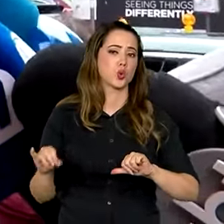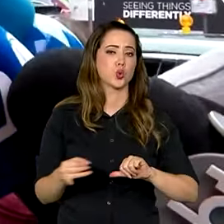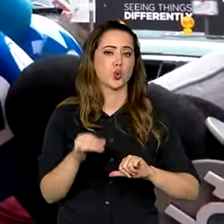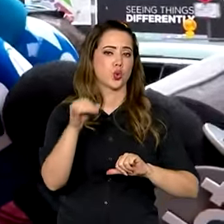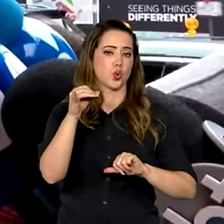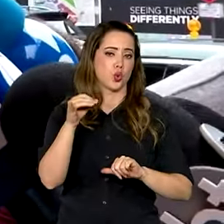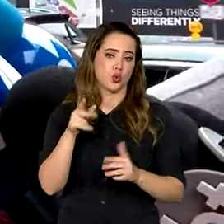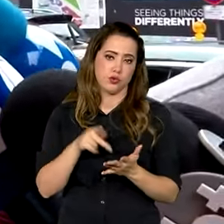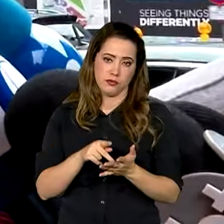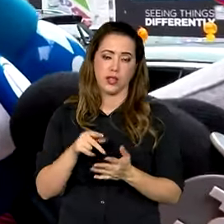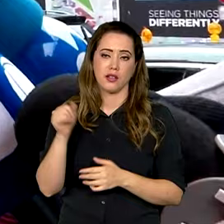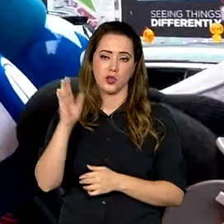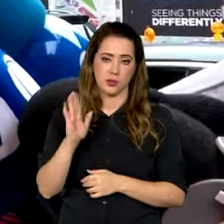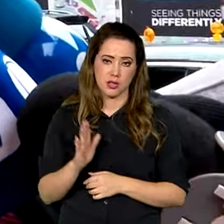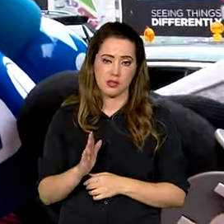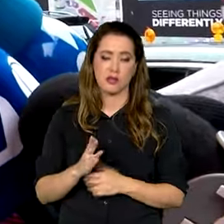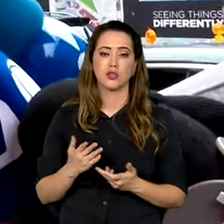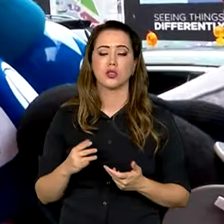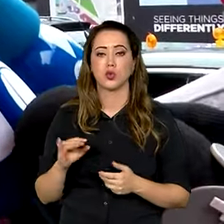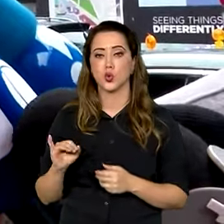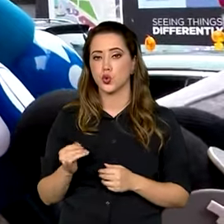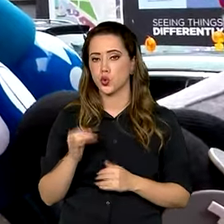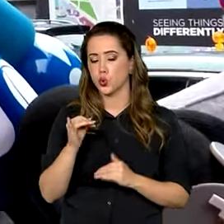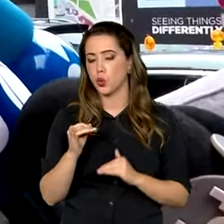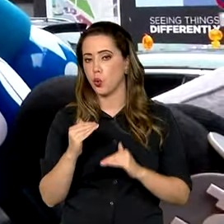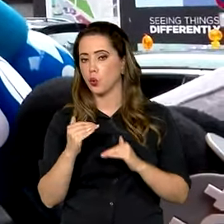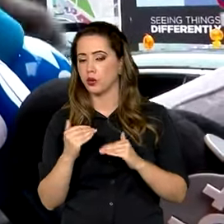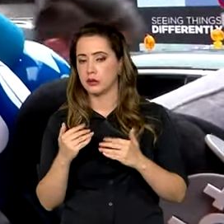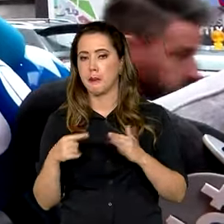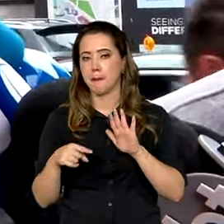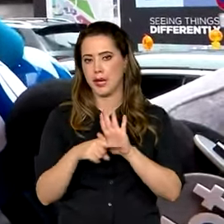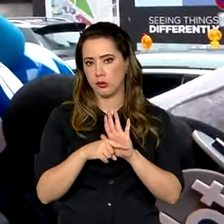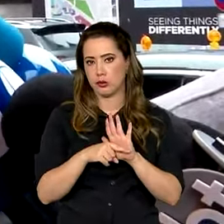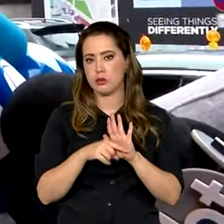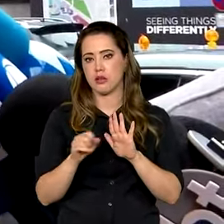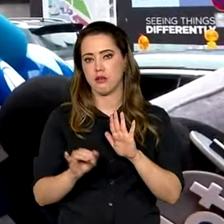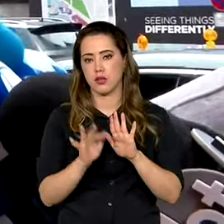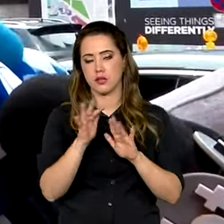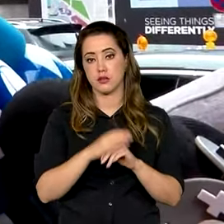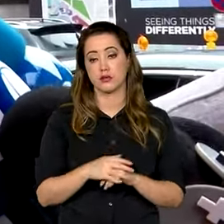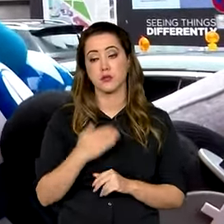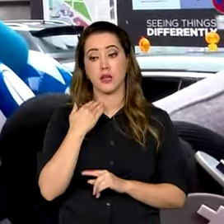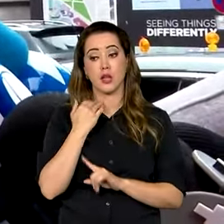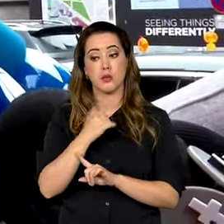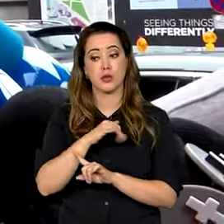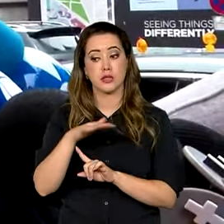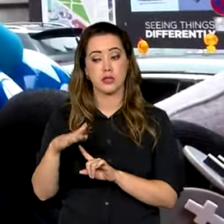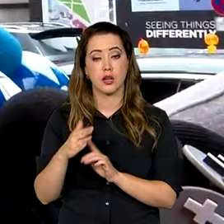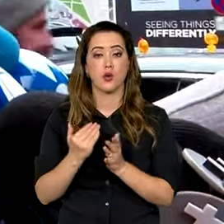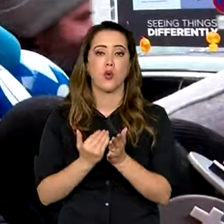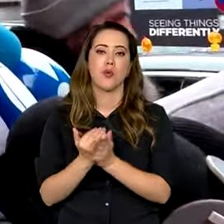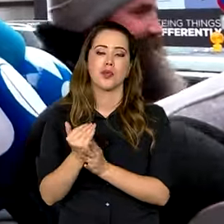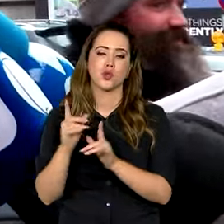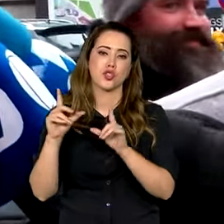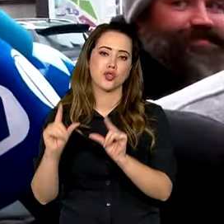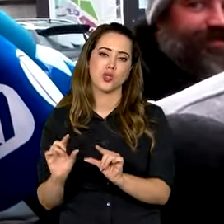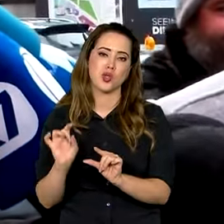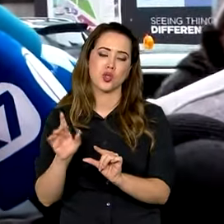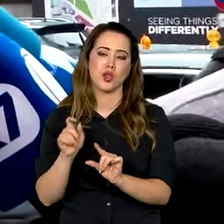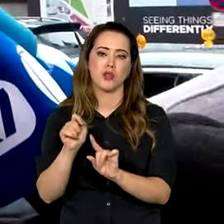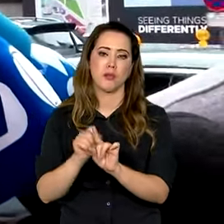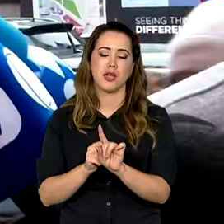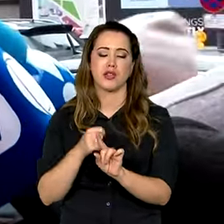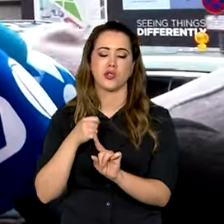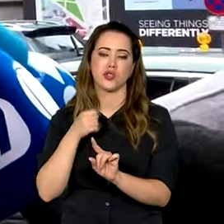termos reais, ou seja, a taxa de juros descontada à inflação. E o Banco Central começou a cortar a taxa de juros só em agosto. Então